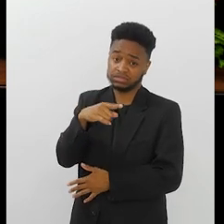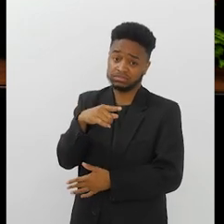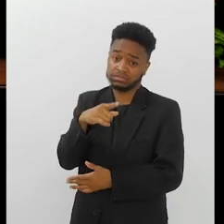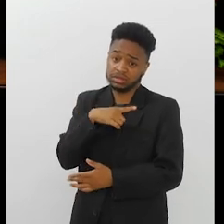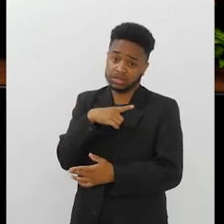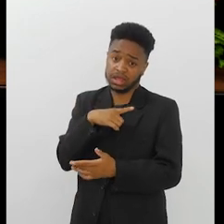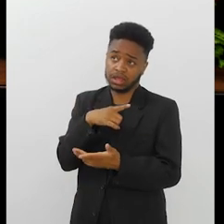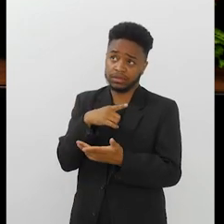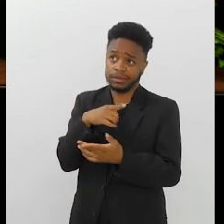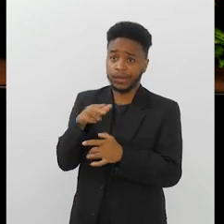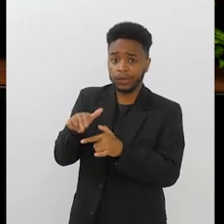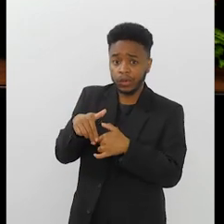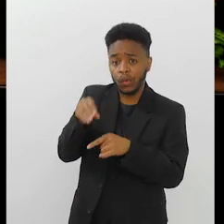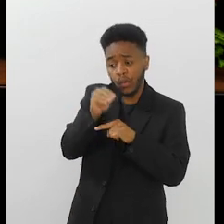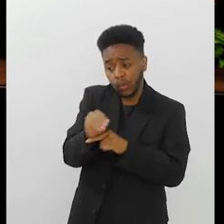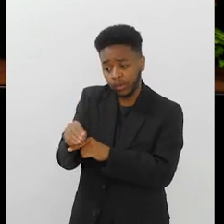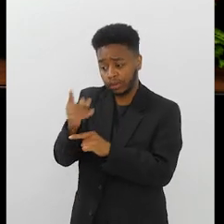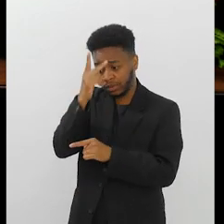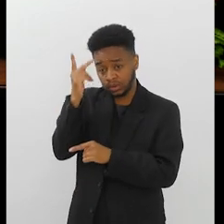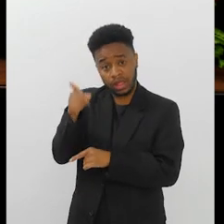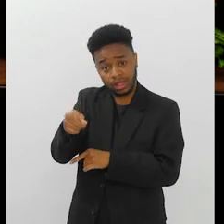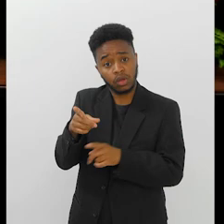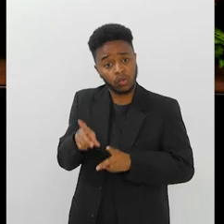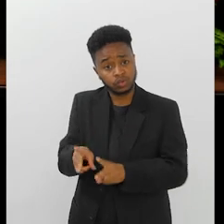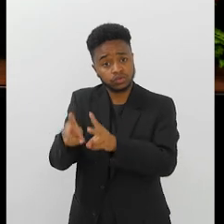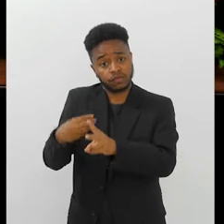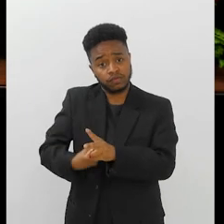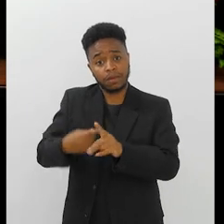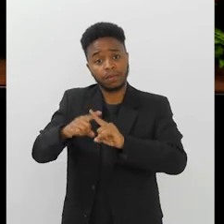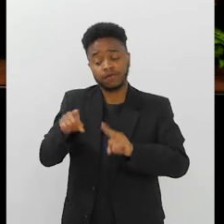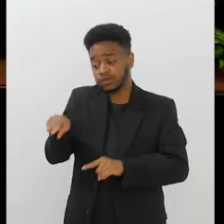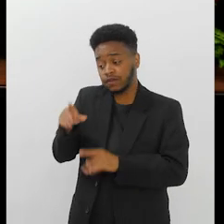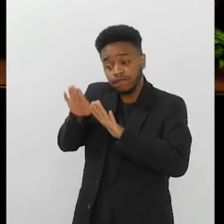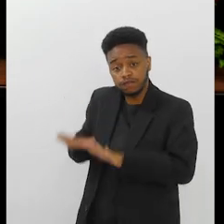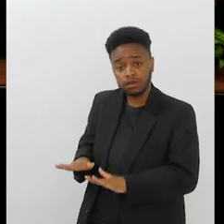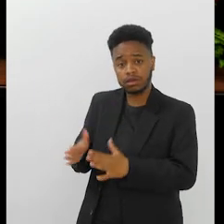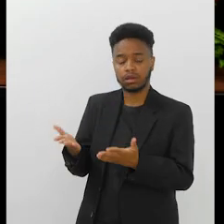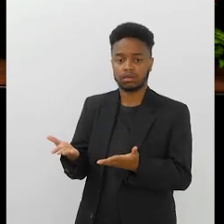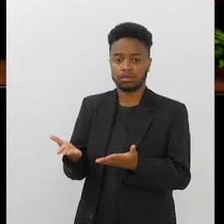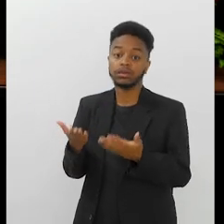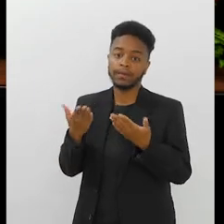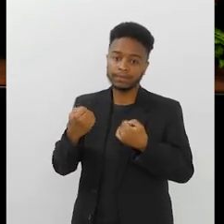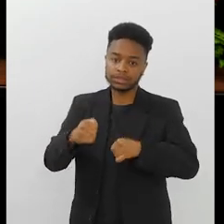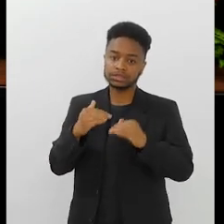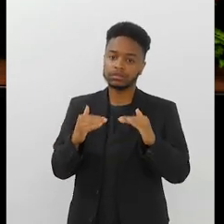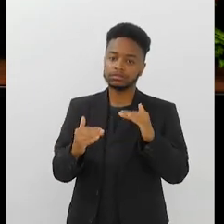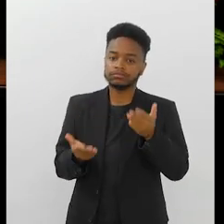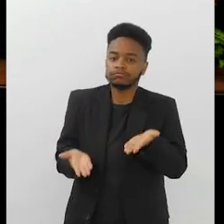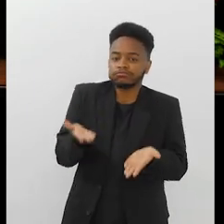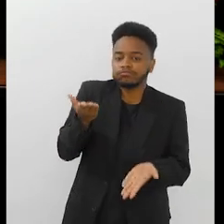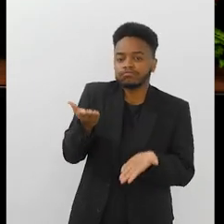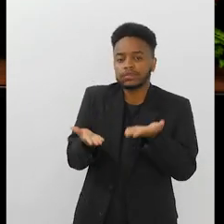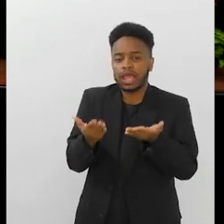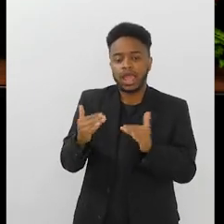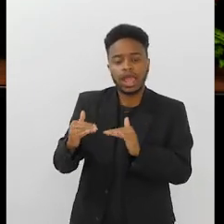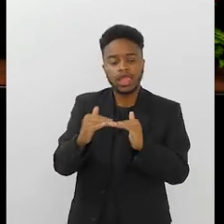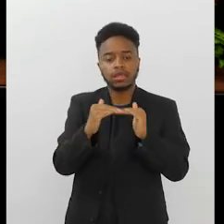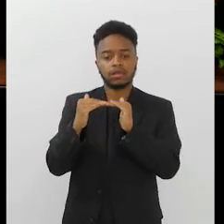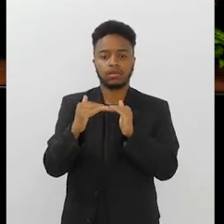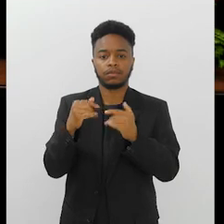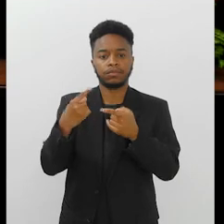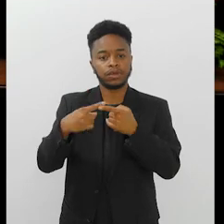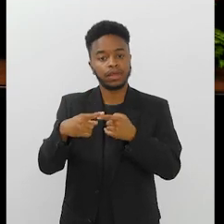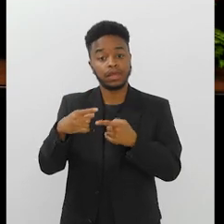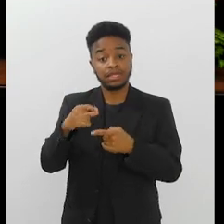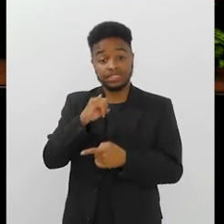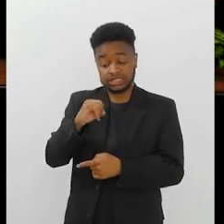você for muito emotivo você você vai cuidar de todo mundo todo mundo vai seguir a vida e você vai ficar então precisa ter um equilíbrio nisso você